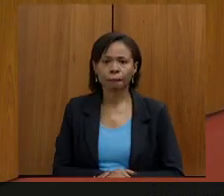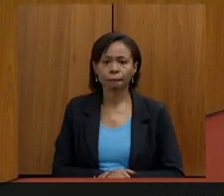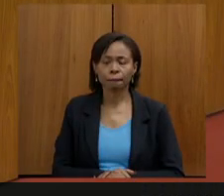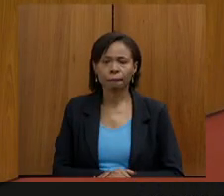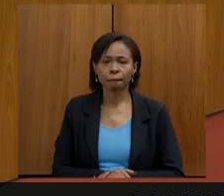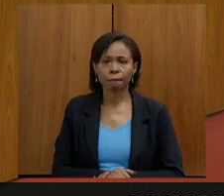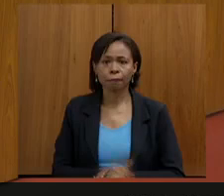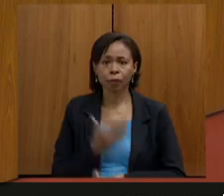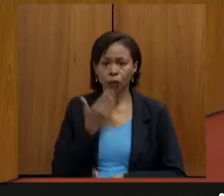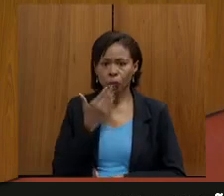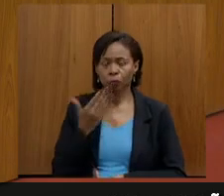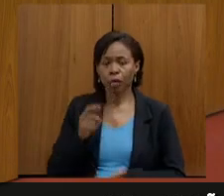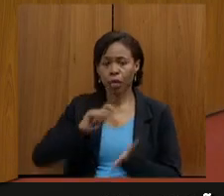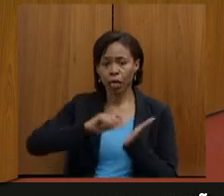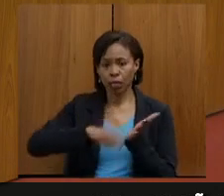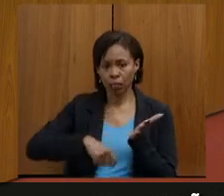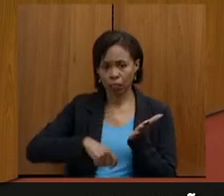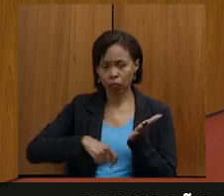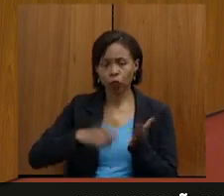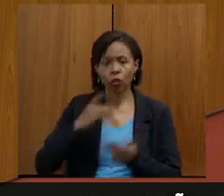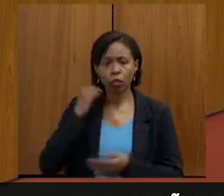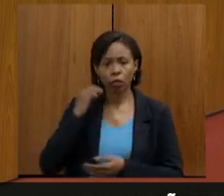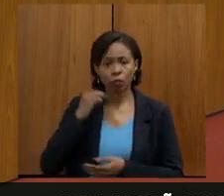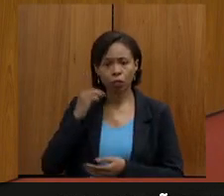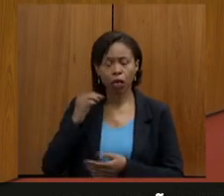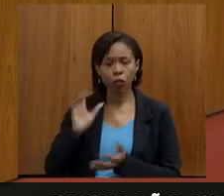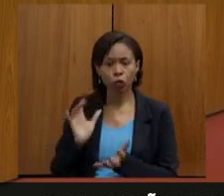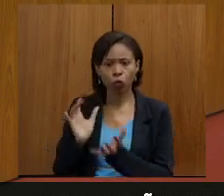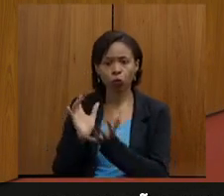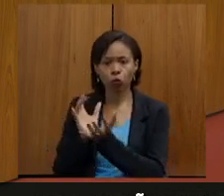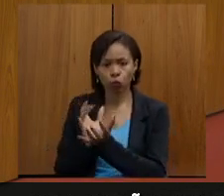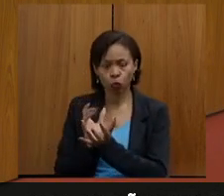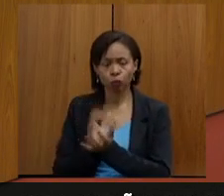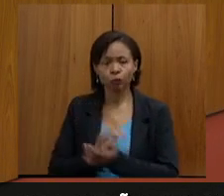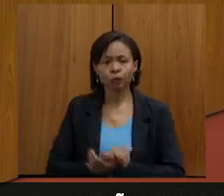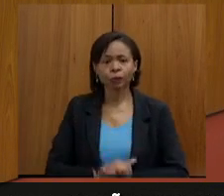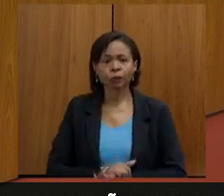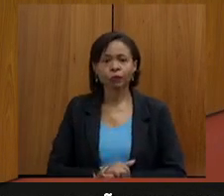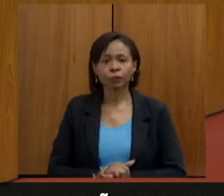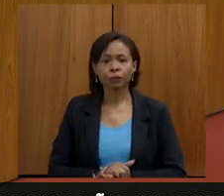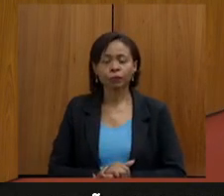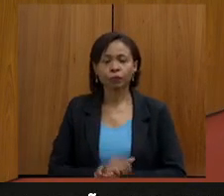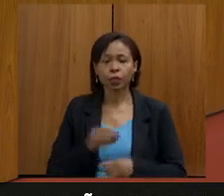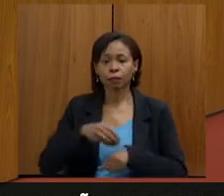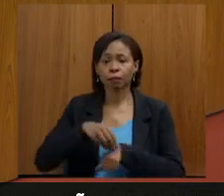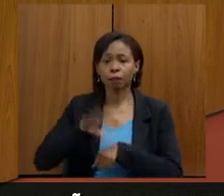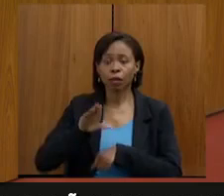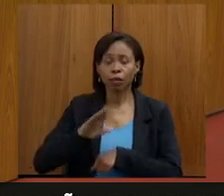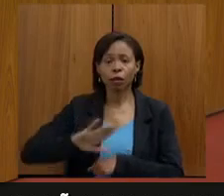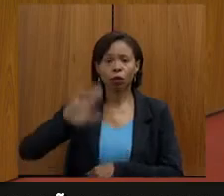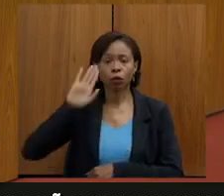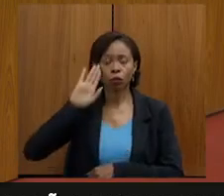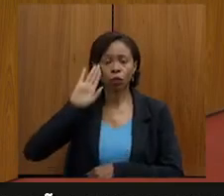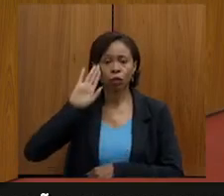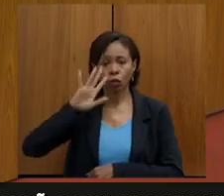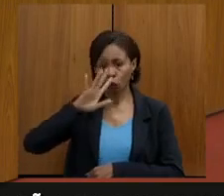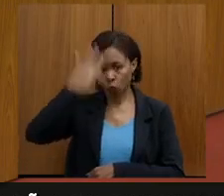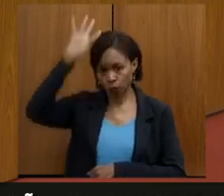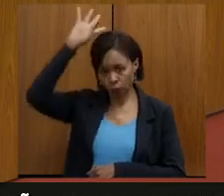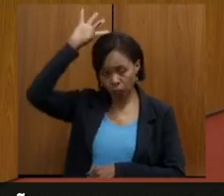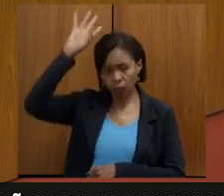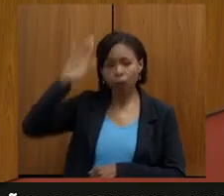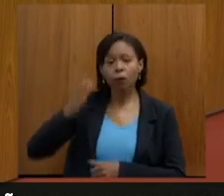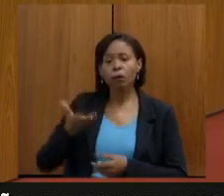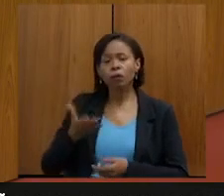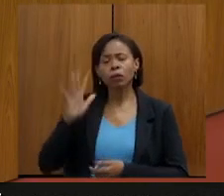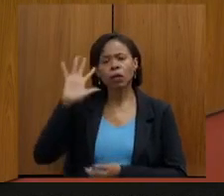é sobre a mesa que ele me assassinado de tarde Gil Pereira se ele sabe hora Sargento Rodrigues Deputado João Leite seja caminhada comando-geral do Corpo de Bombeiro Militar